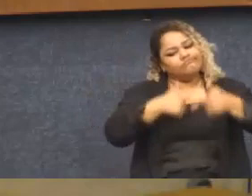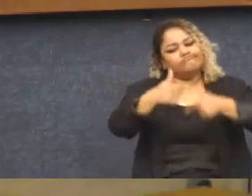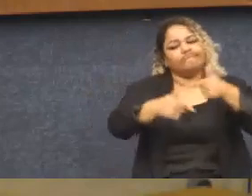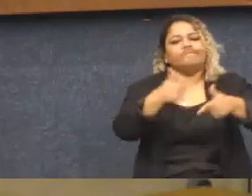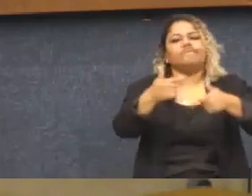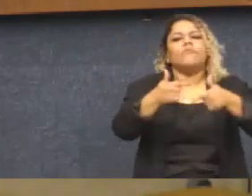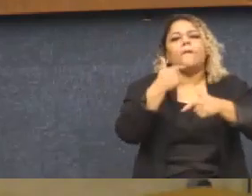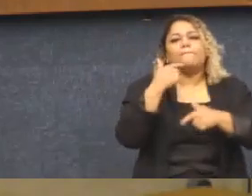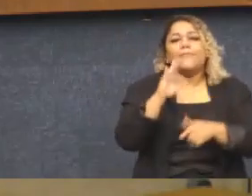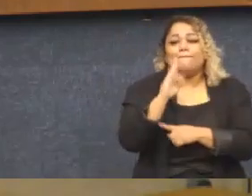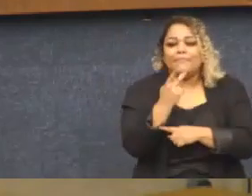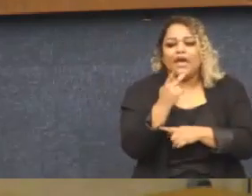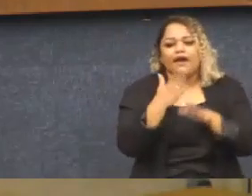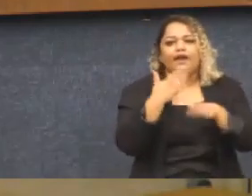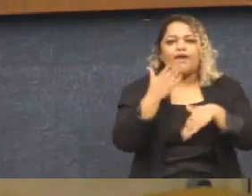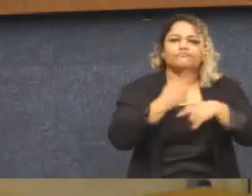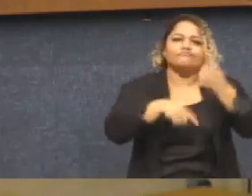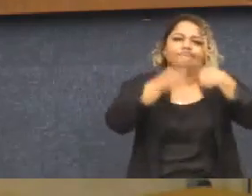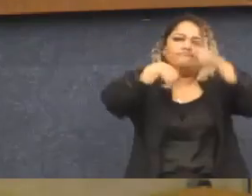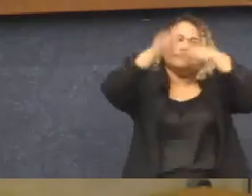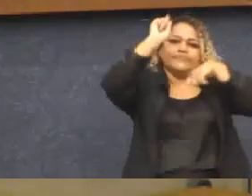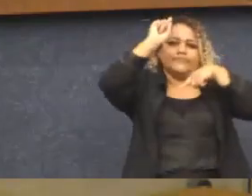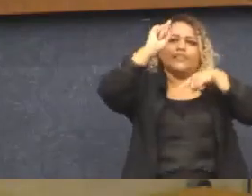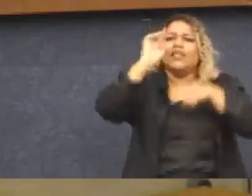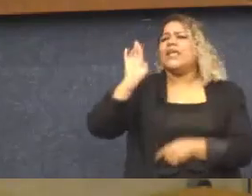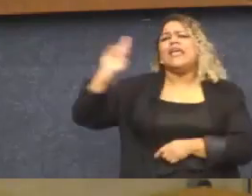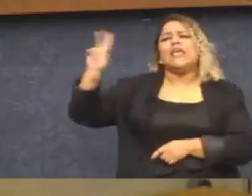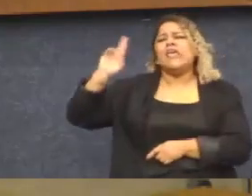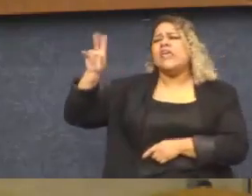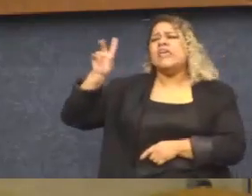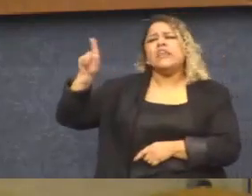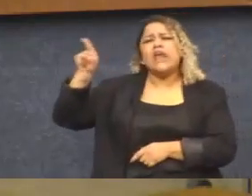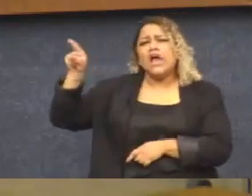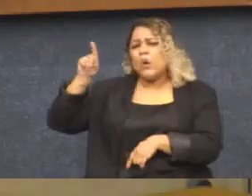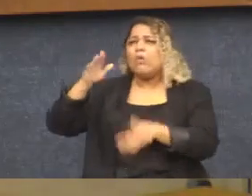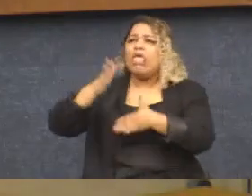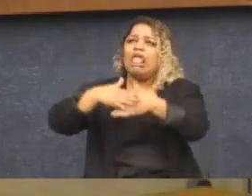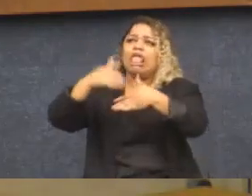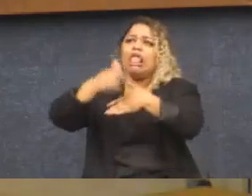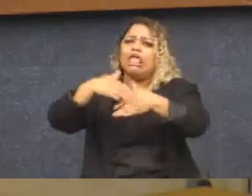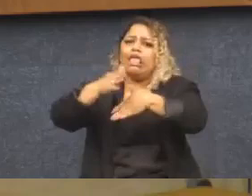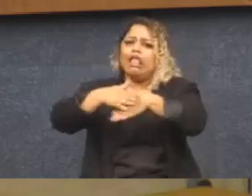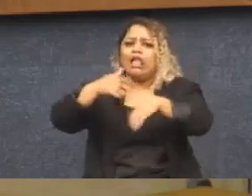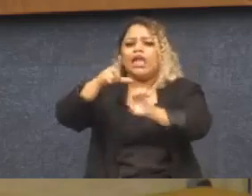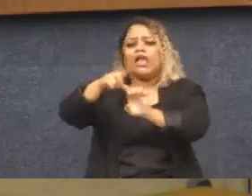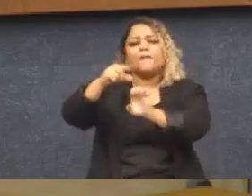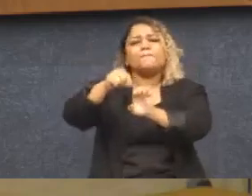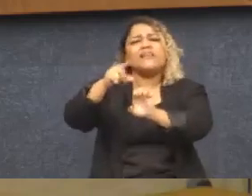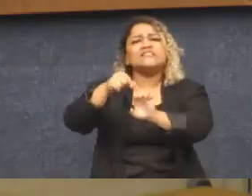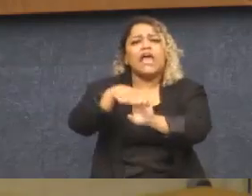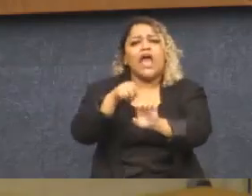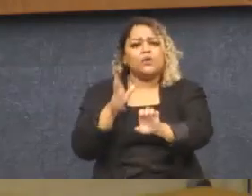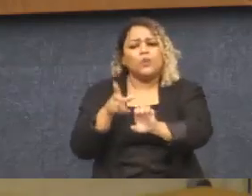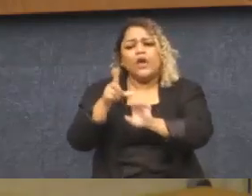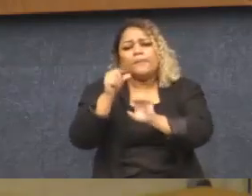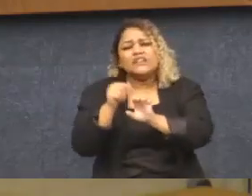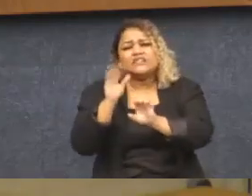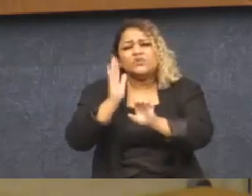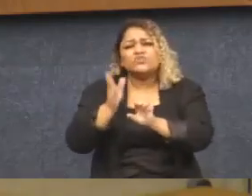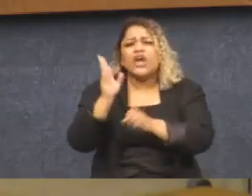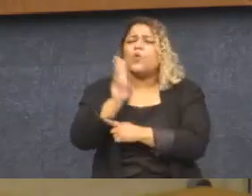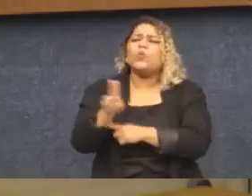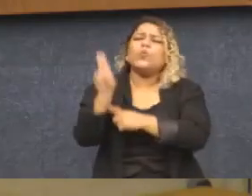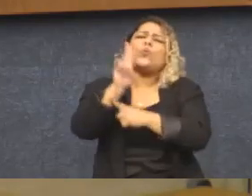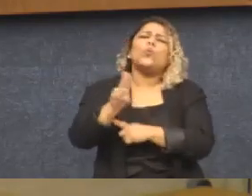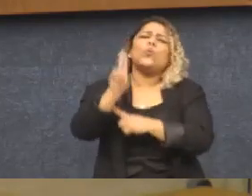ficar o tempo todo passando a mão na cabeça de empresário que já utiliza, quantos